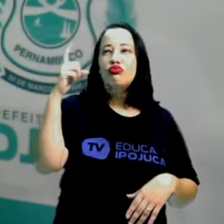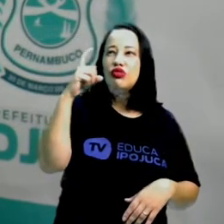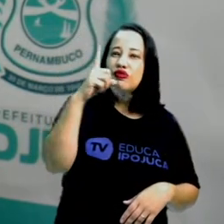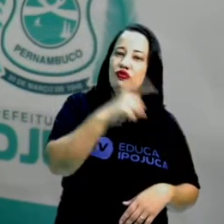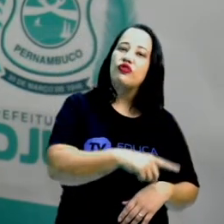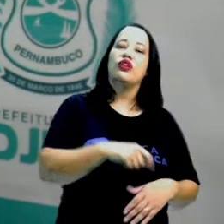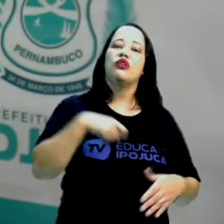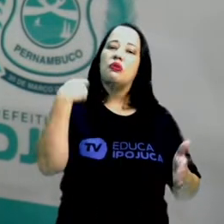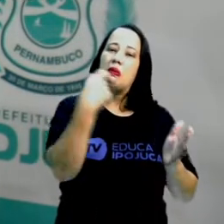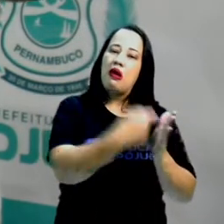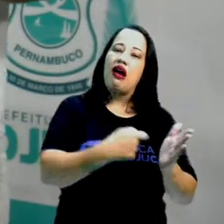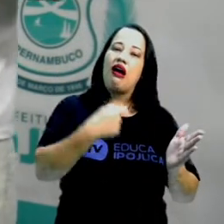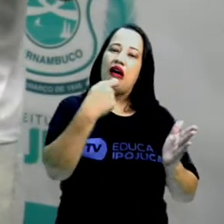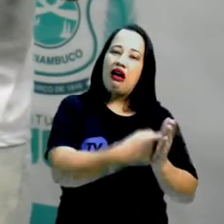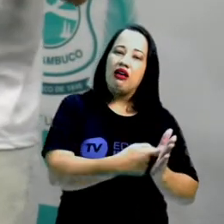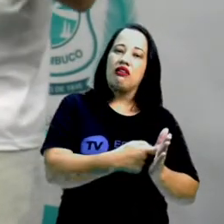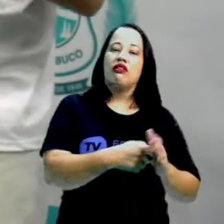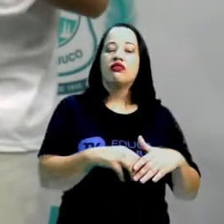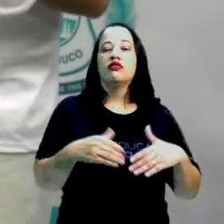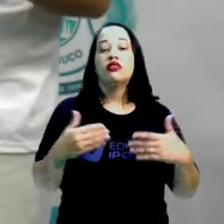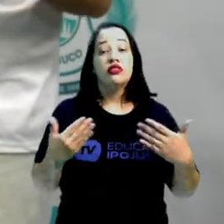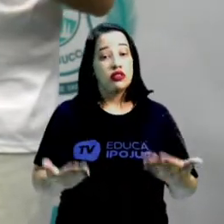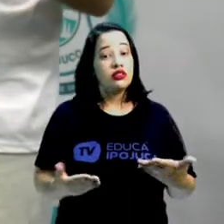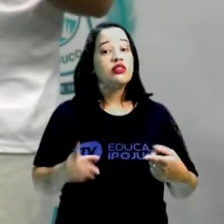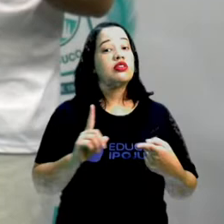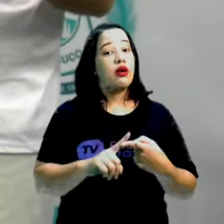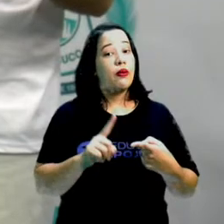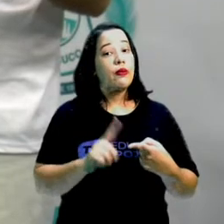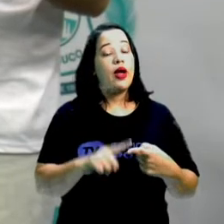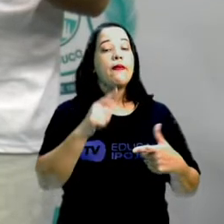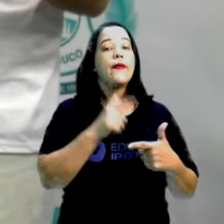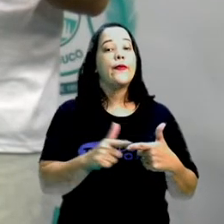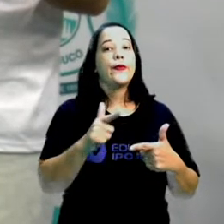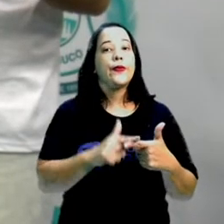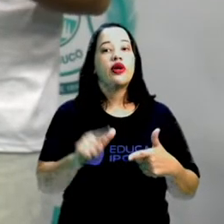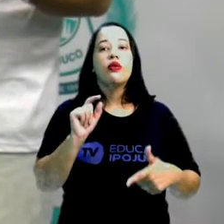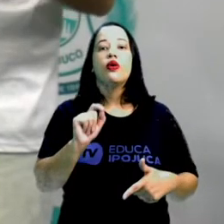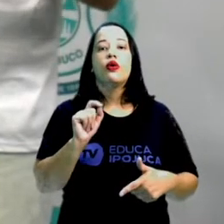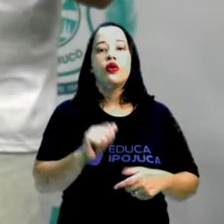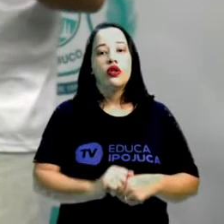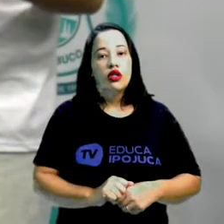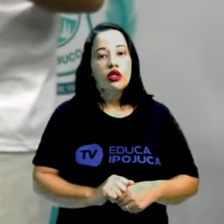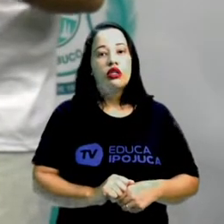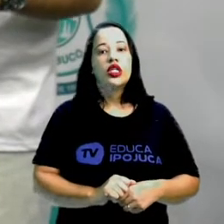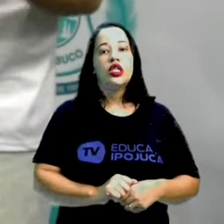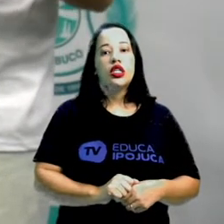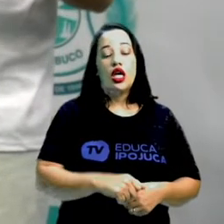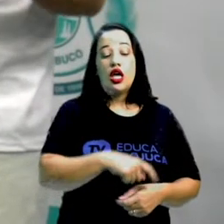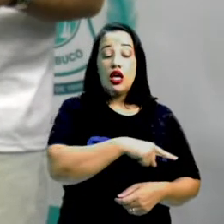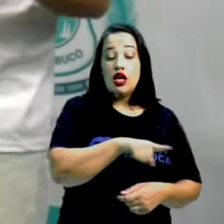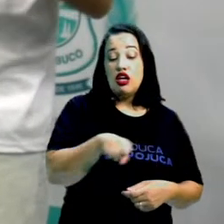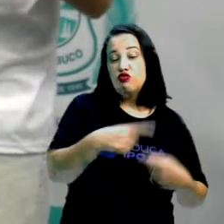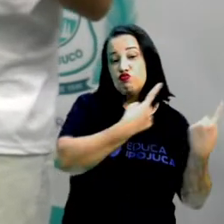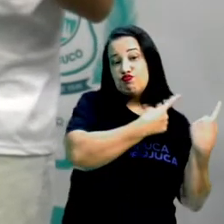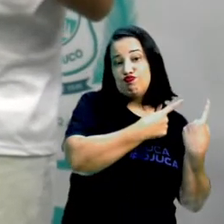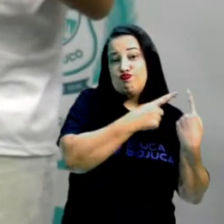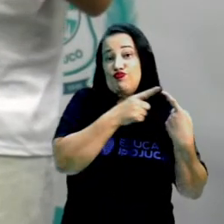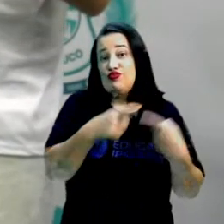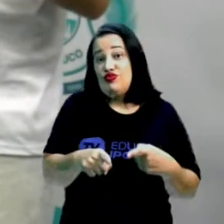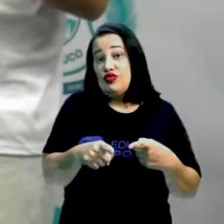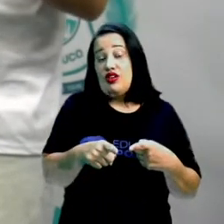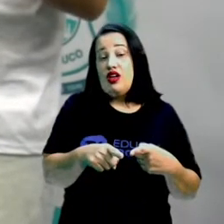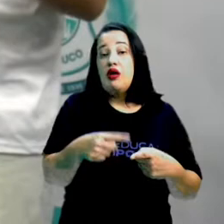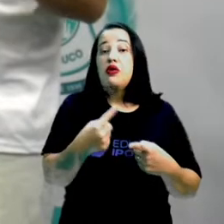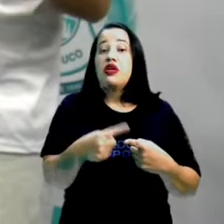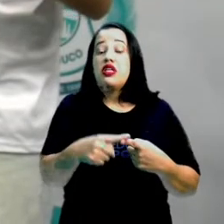dos Estados Unidos. Também vai ser um grande problema a questão da repressão depois da festa do